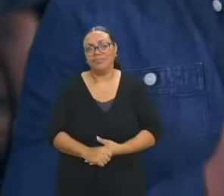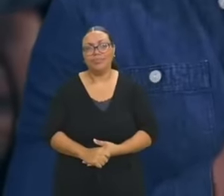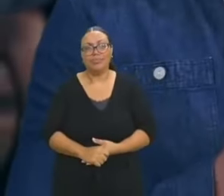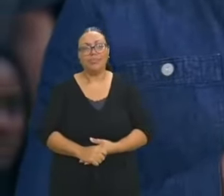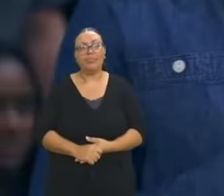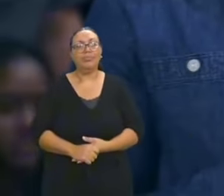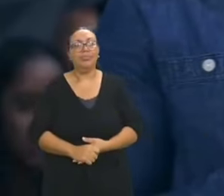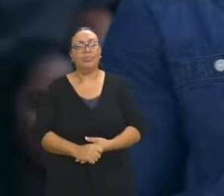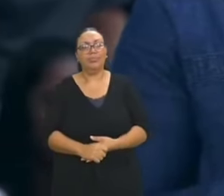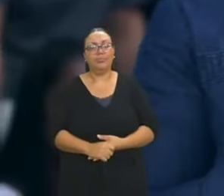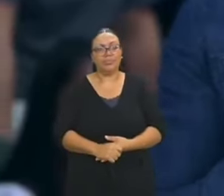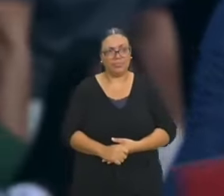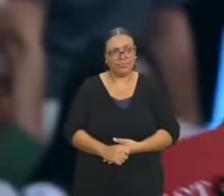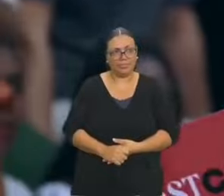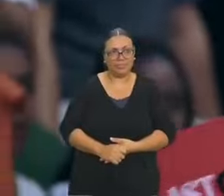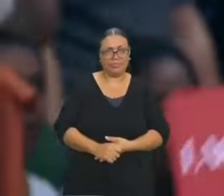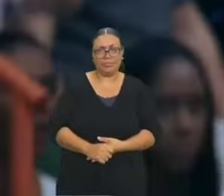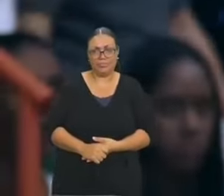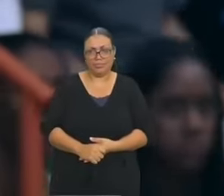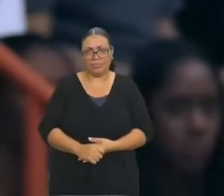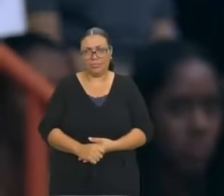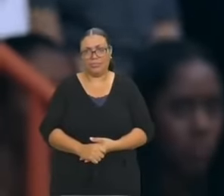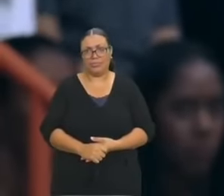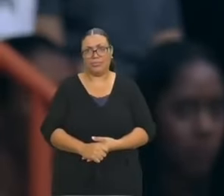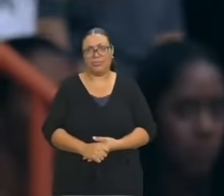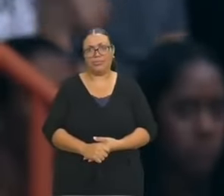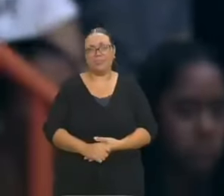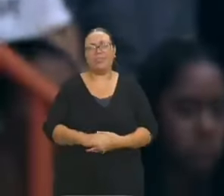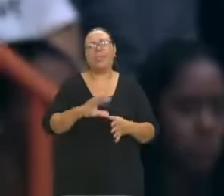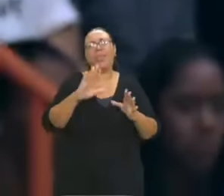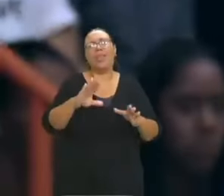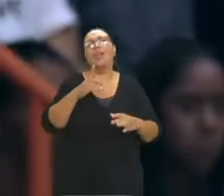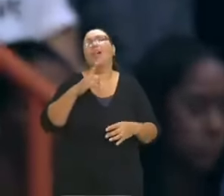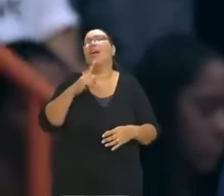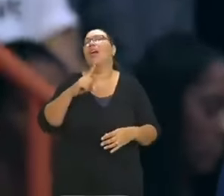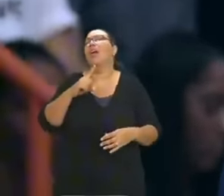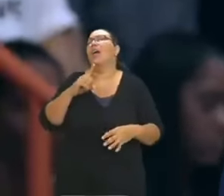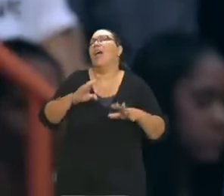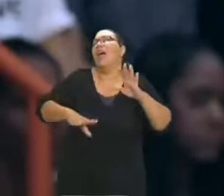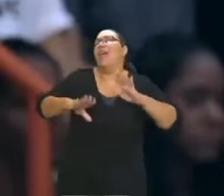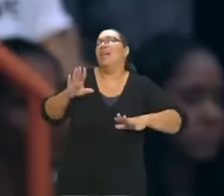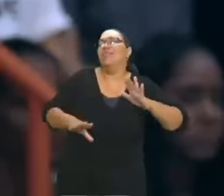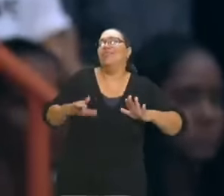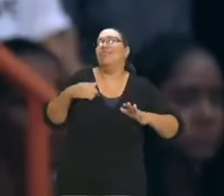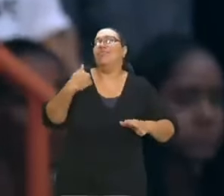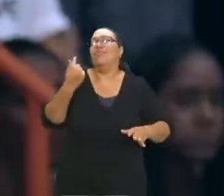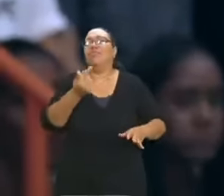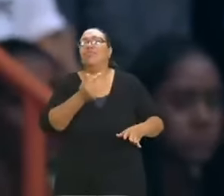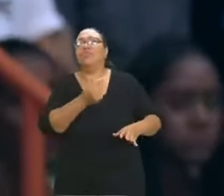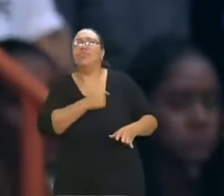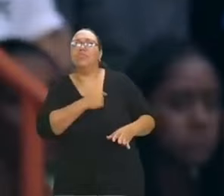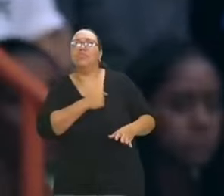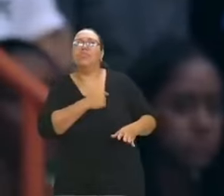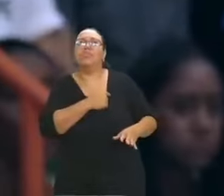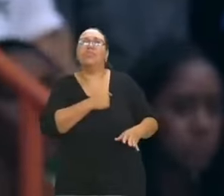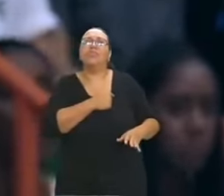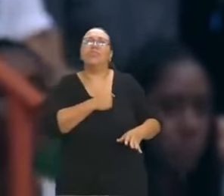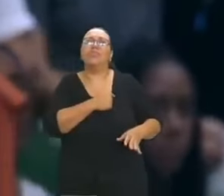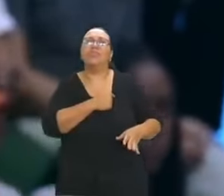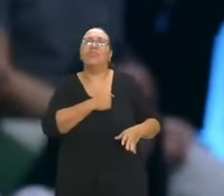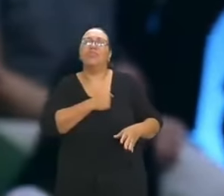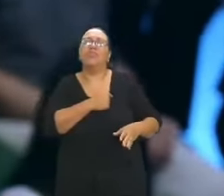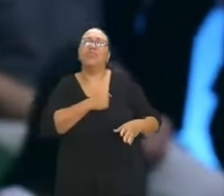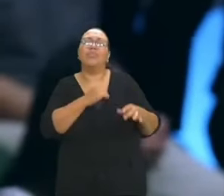Michele, e eu acho fantástico como vocês têm colocado isso, né? Às vezes a gente tem essa mania de falar, eu acho que é até bom